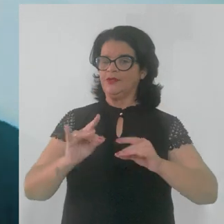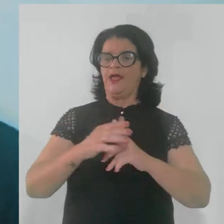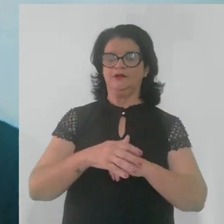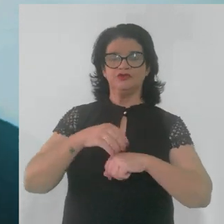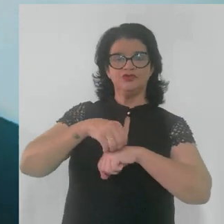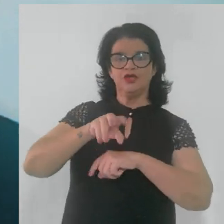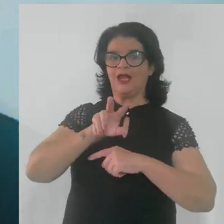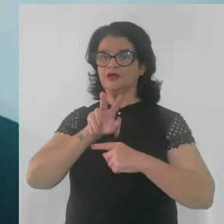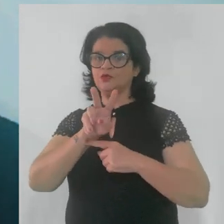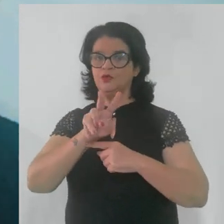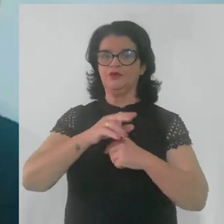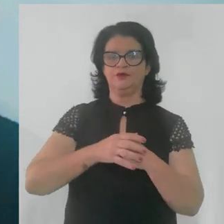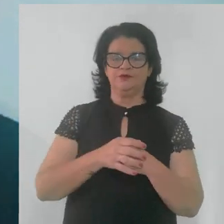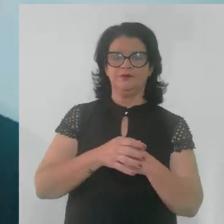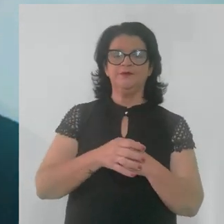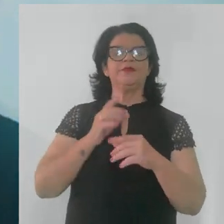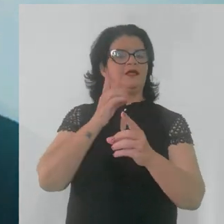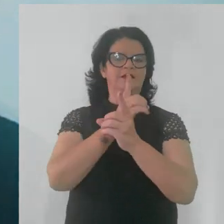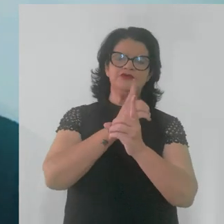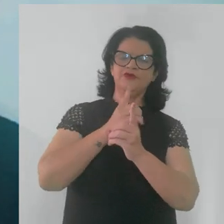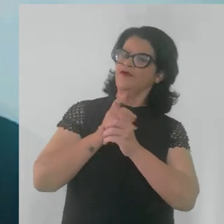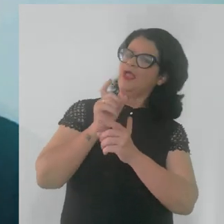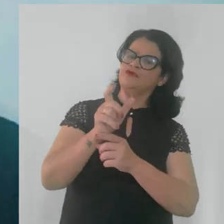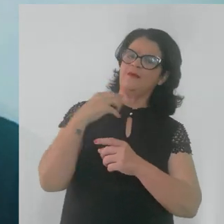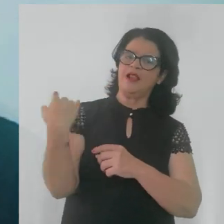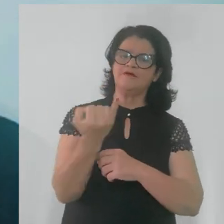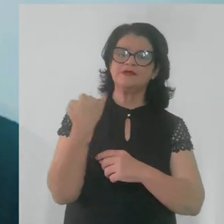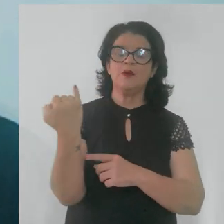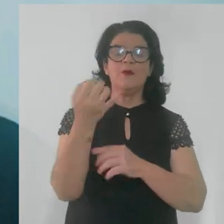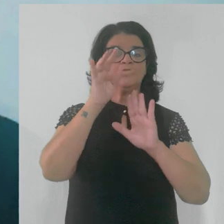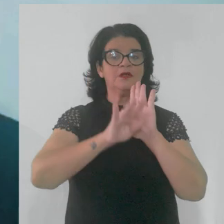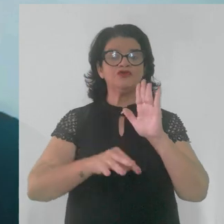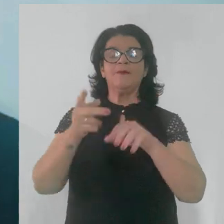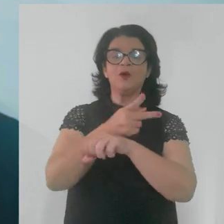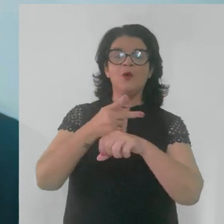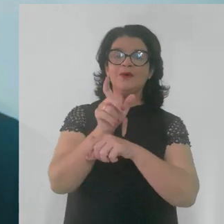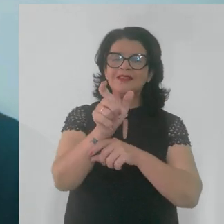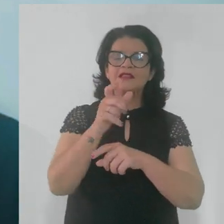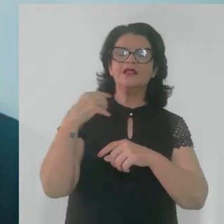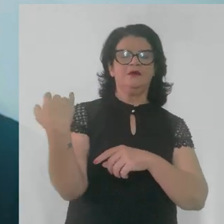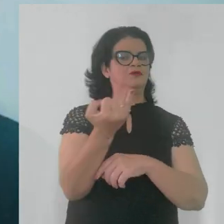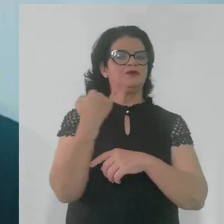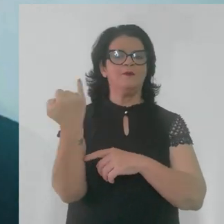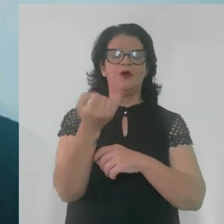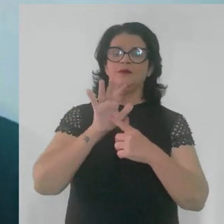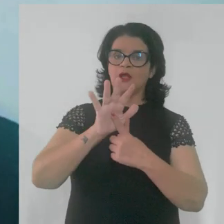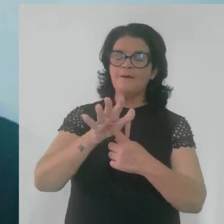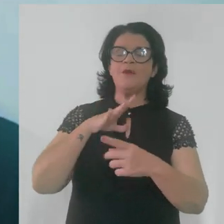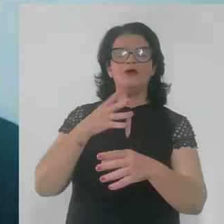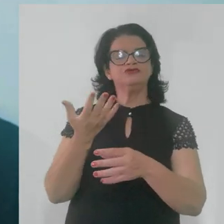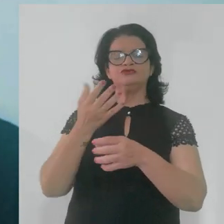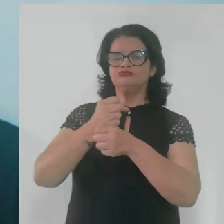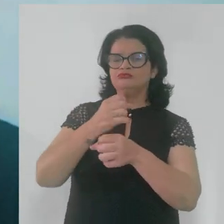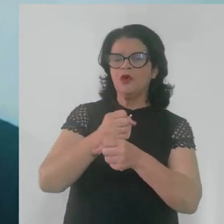os detalhes. Dica número 2: identificação de palavras-chave. Procure termos importantes que